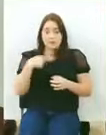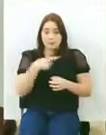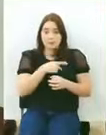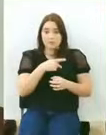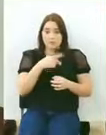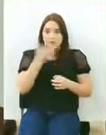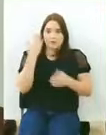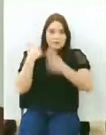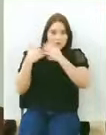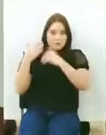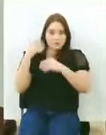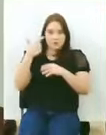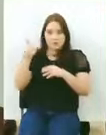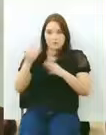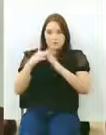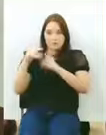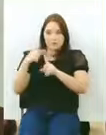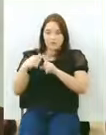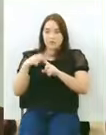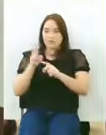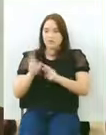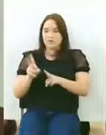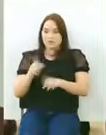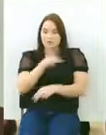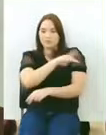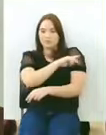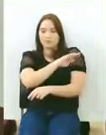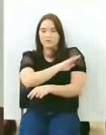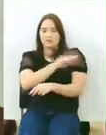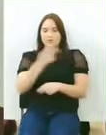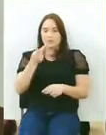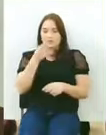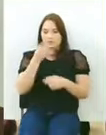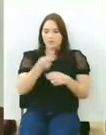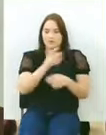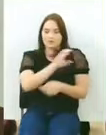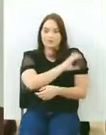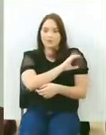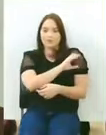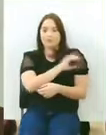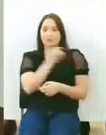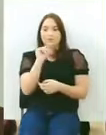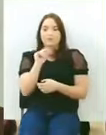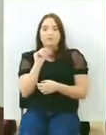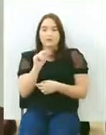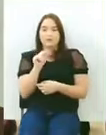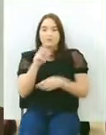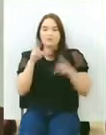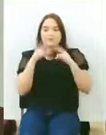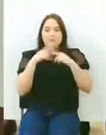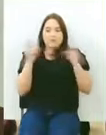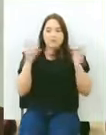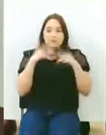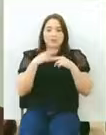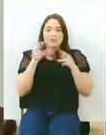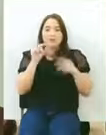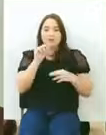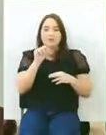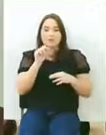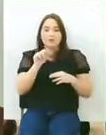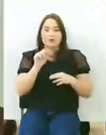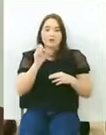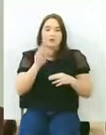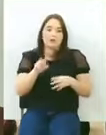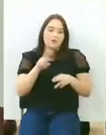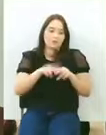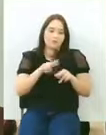pastor numa igreja que um presbítero, o único assunto que ele tinha para levar para o conselho era reclamações quanto ao uso